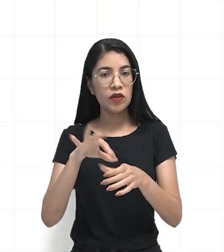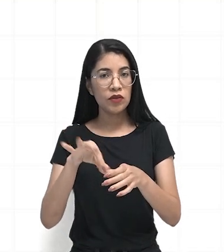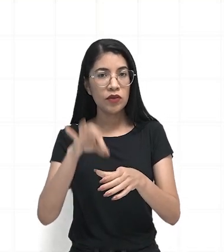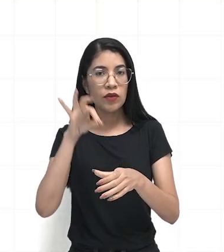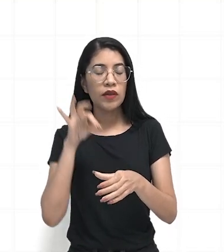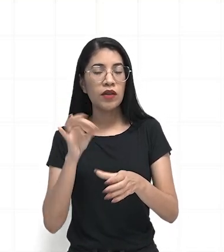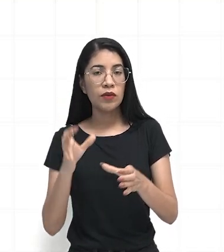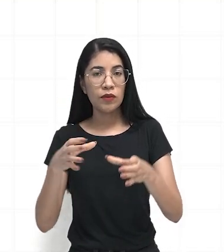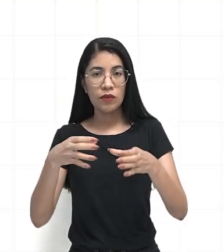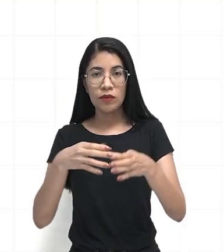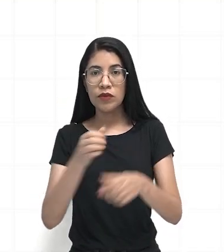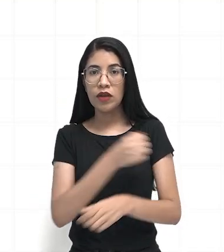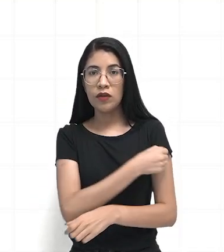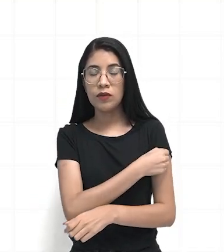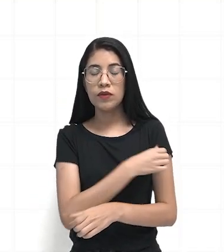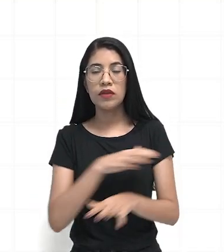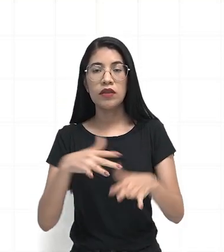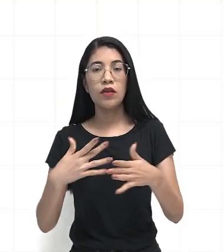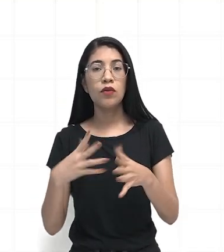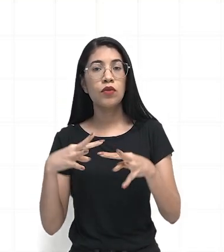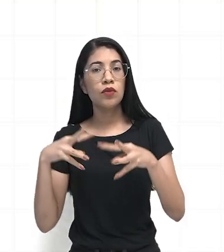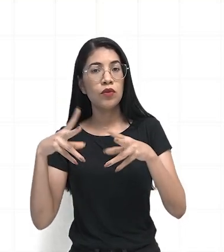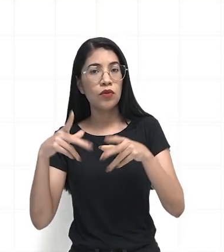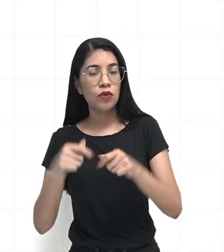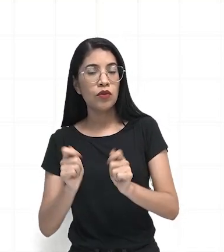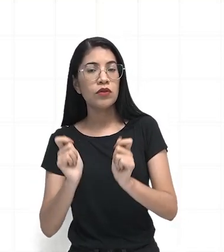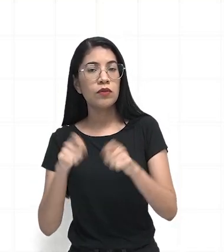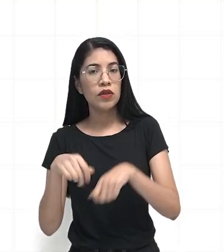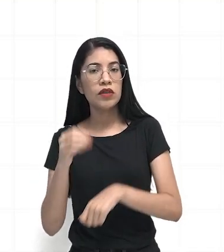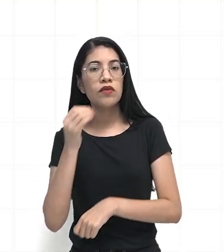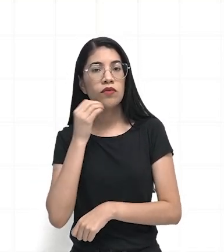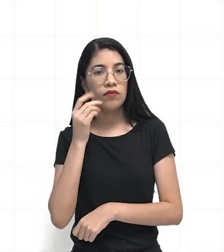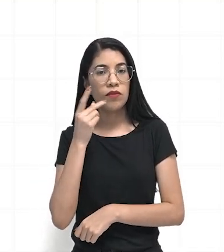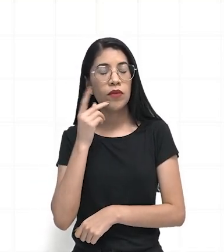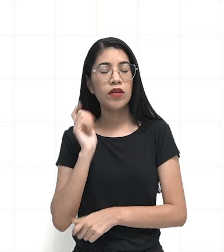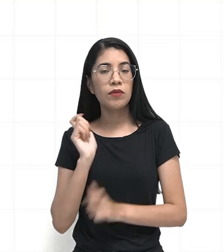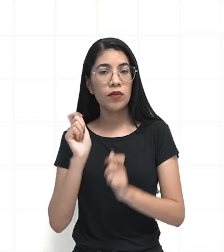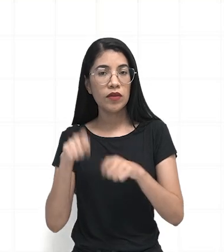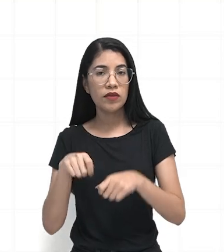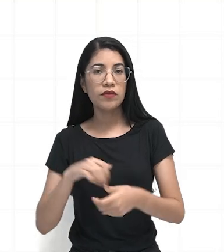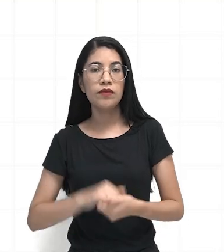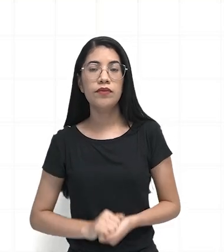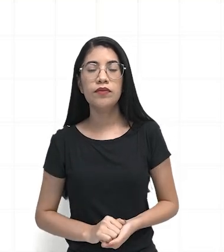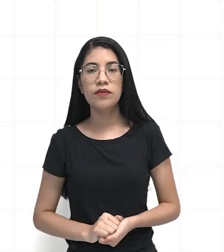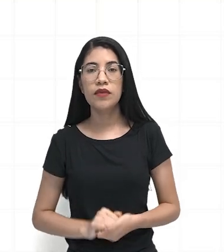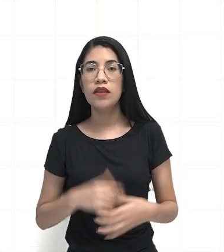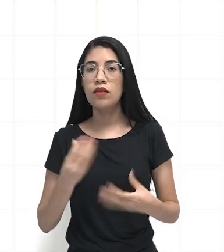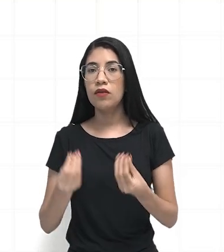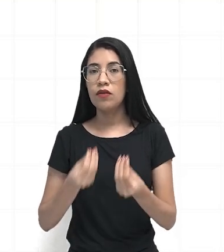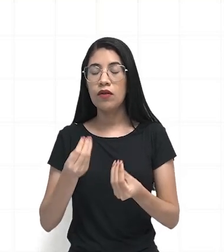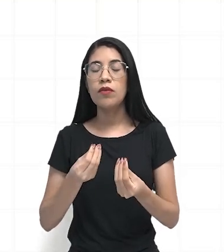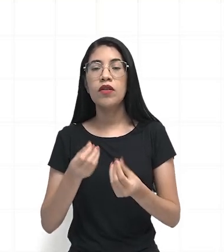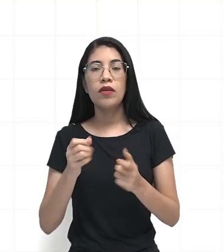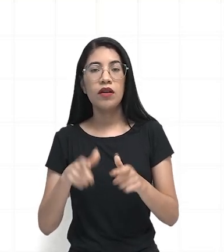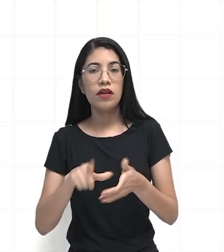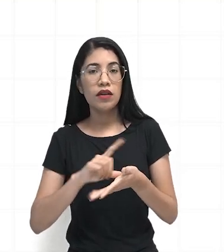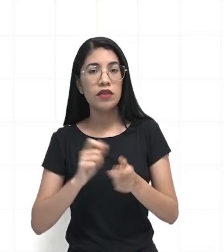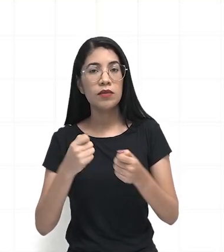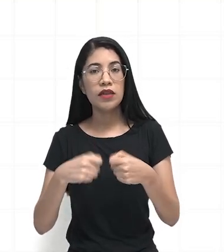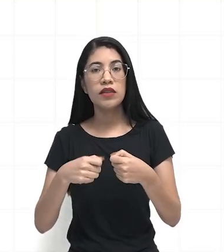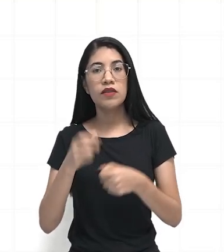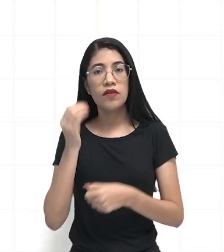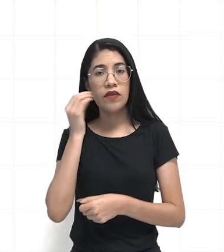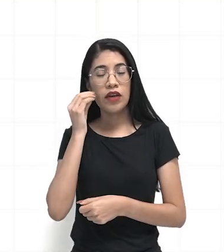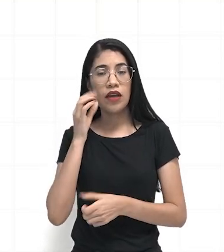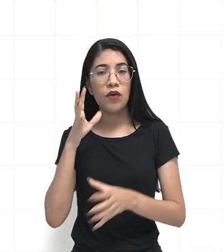turma, então todos terão a mesma chance, não é? Então, o que eu faço? Verifico qual é o total